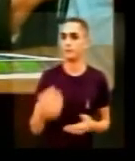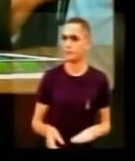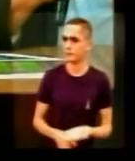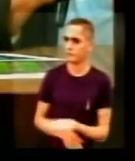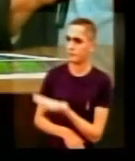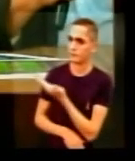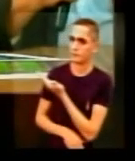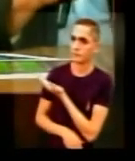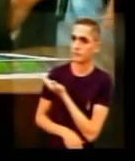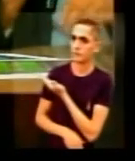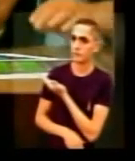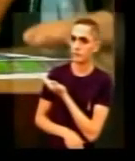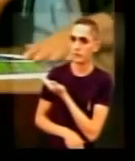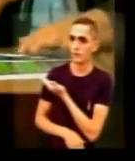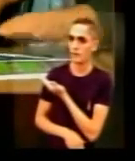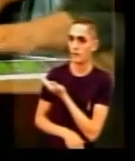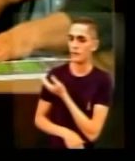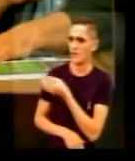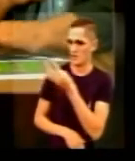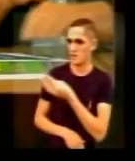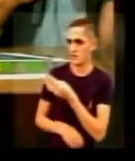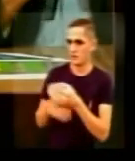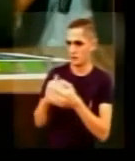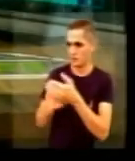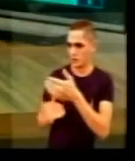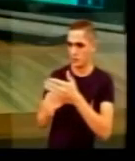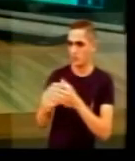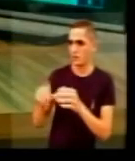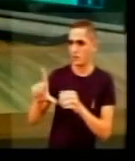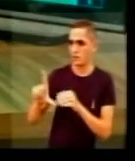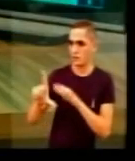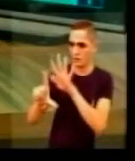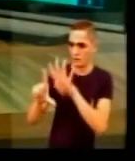cima, São José do Rio Preto.